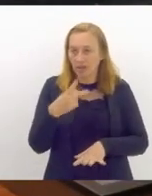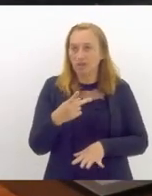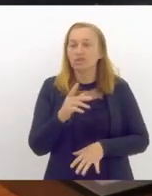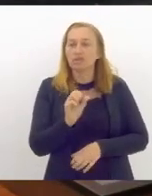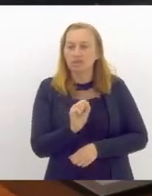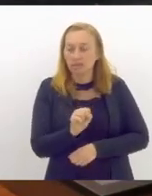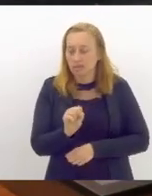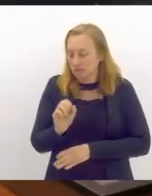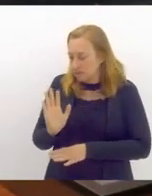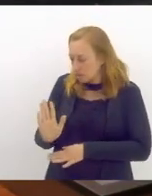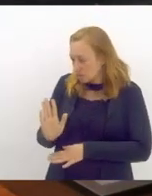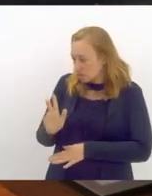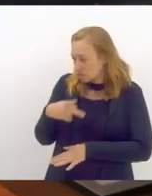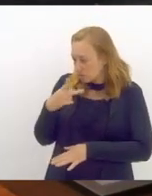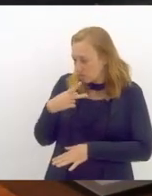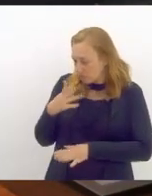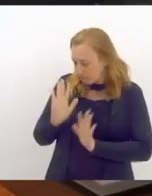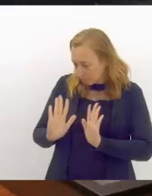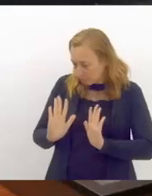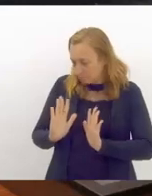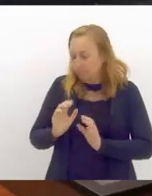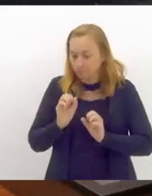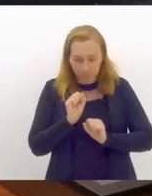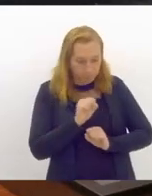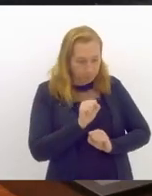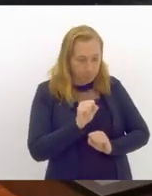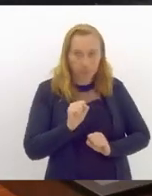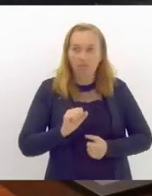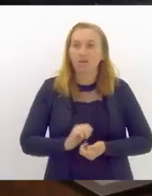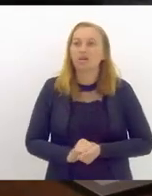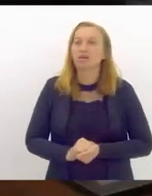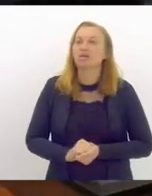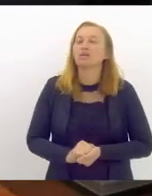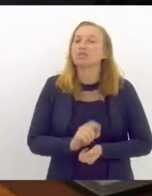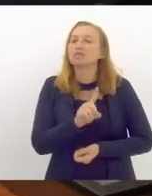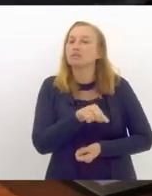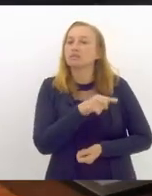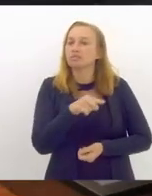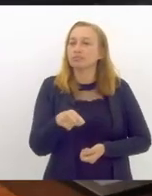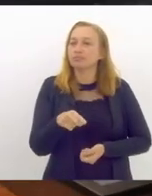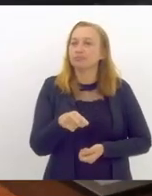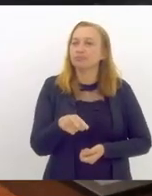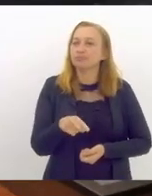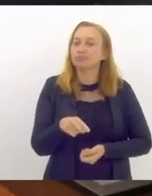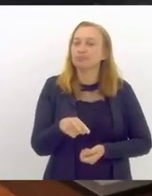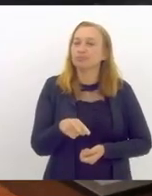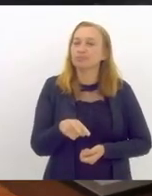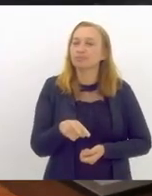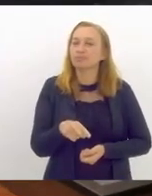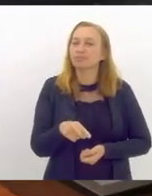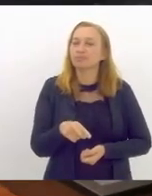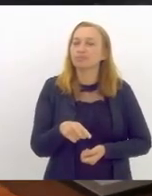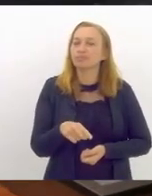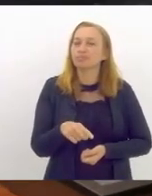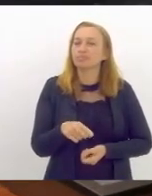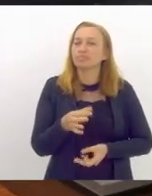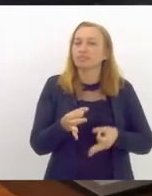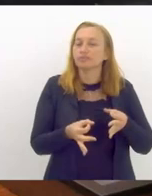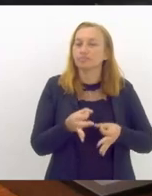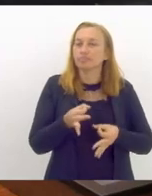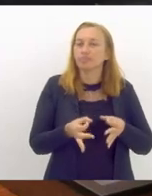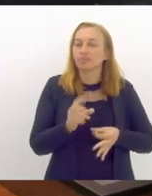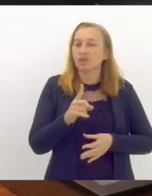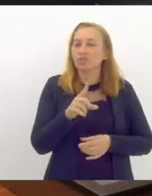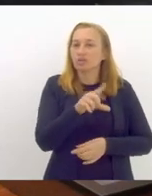não pois não é a suspensão por medida liminar não